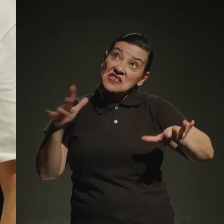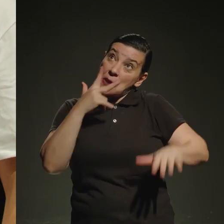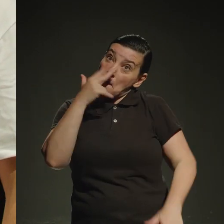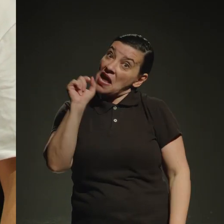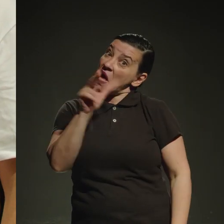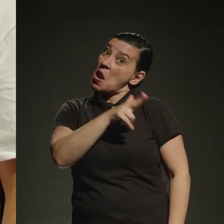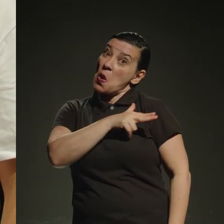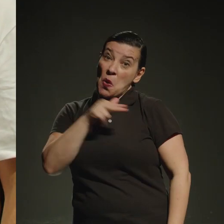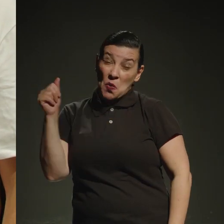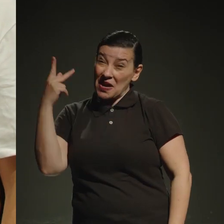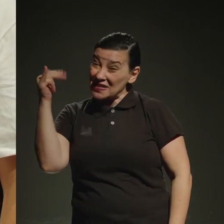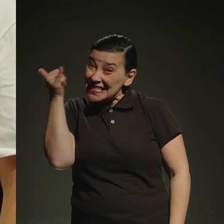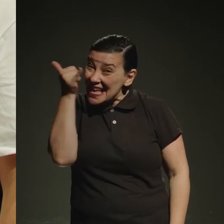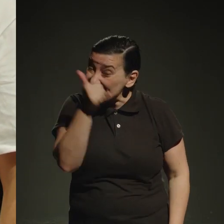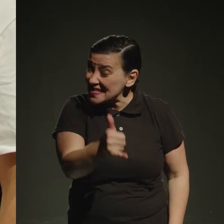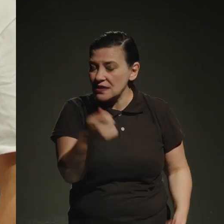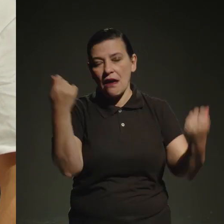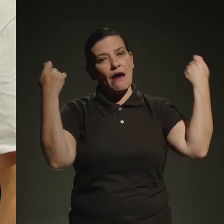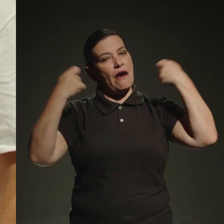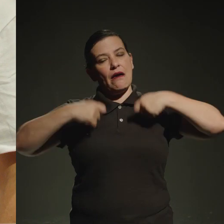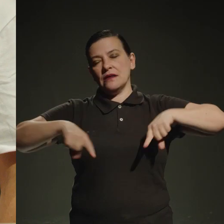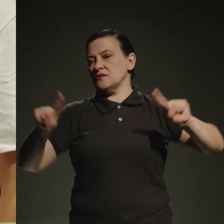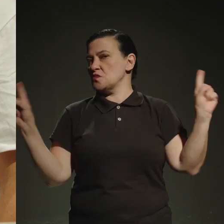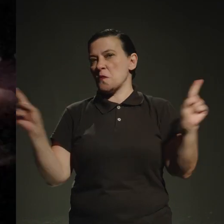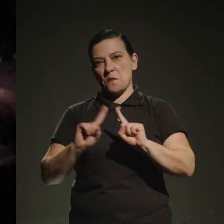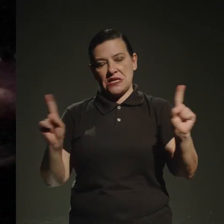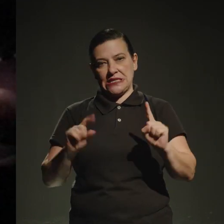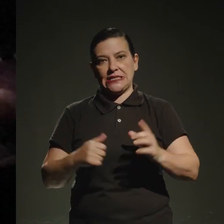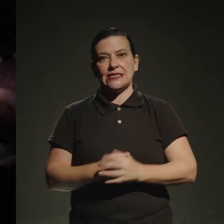nunca. Inútil deixar recado depois do sinal.